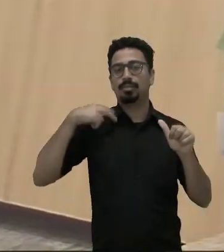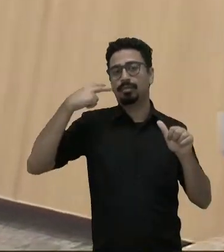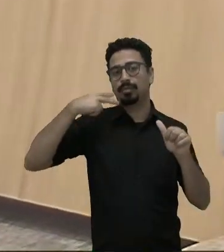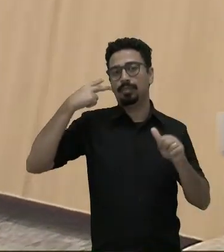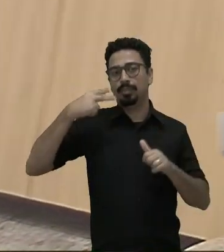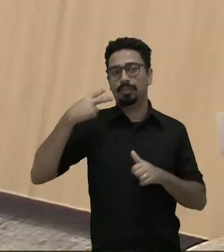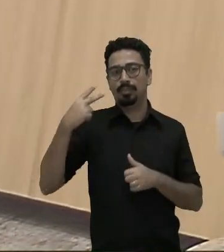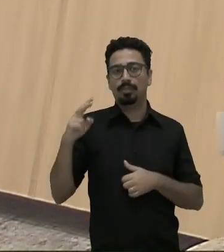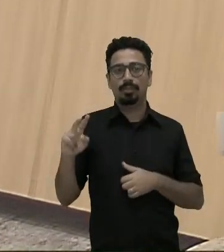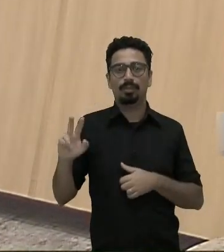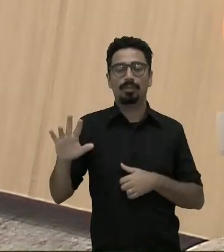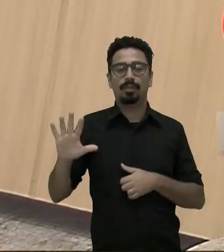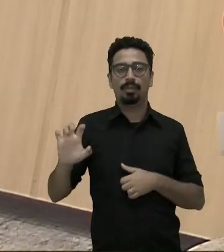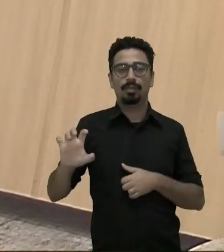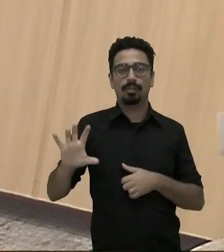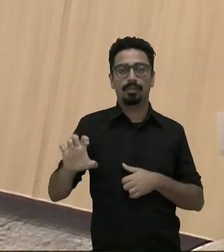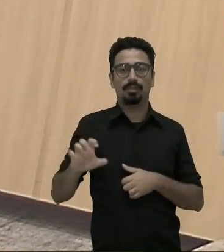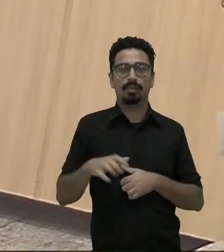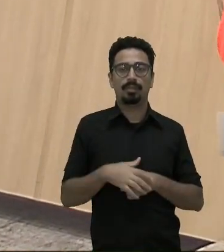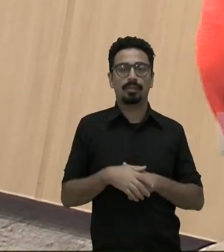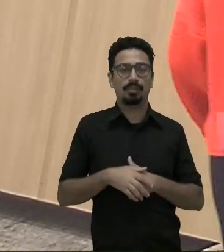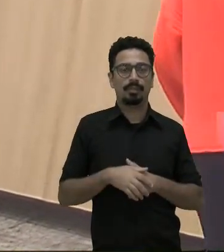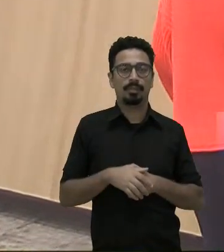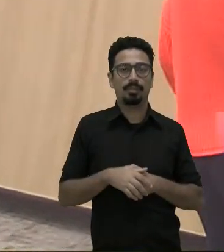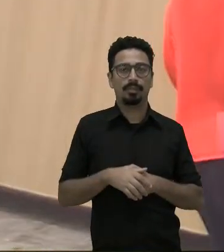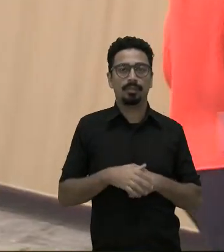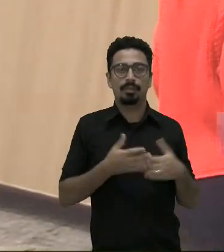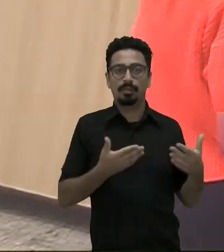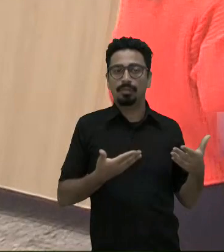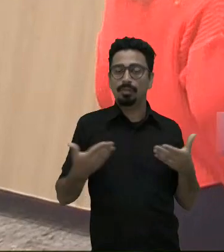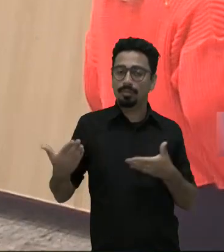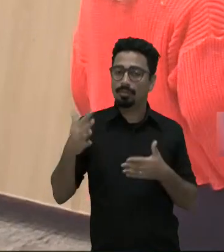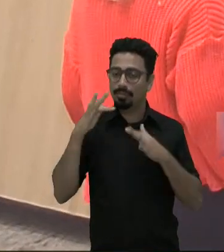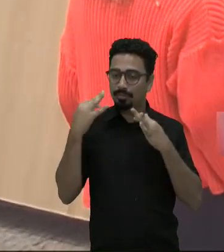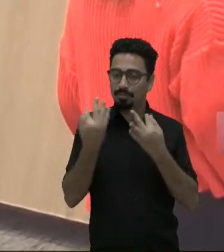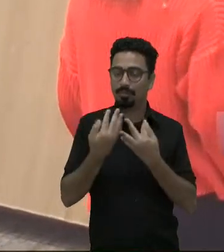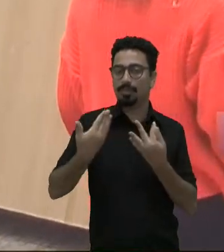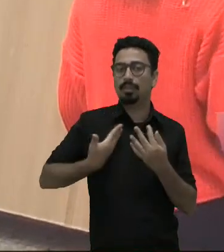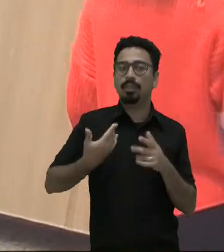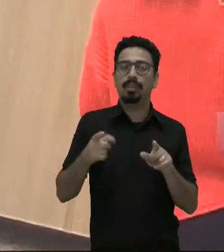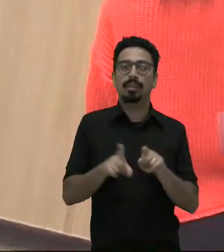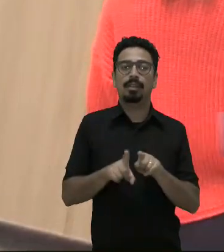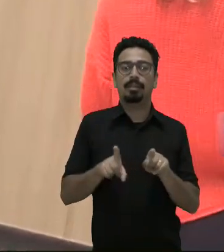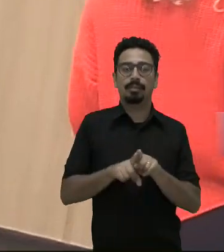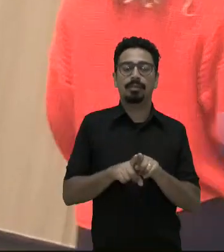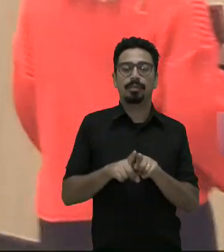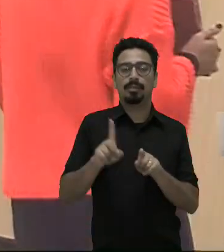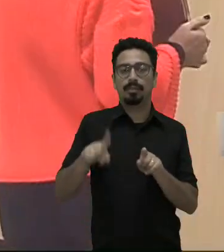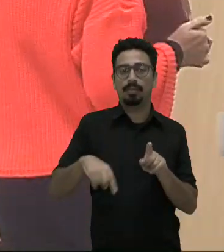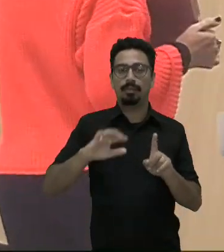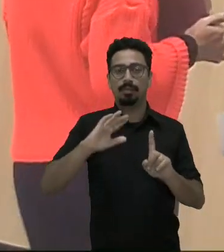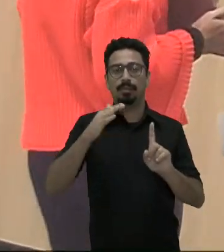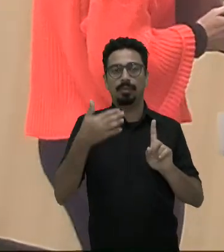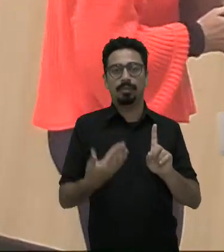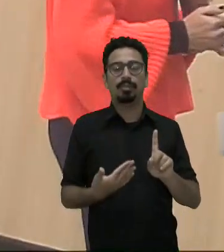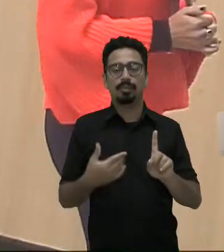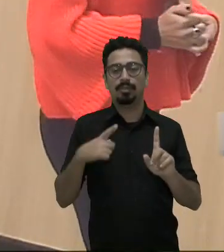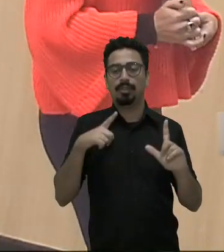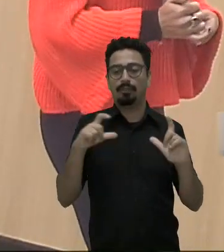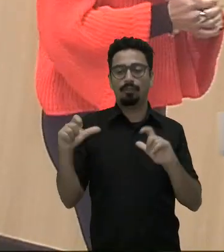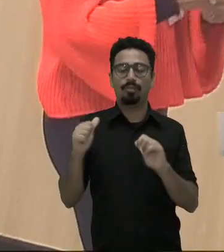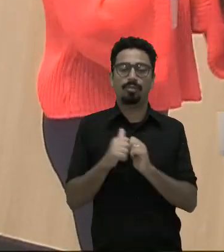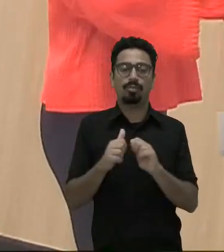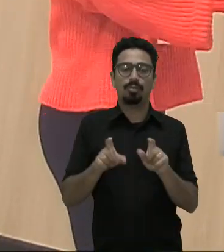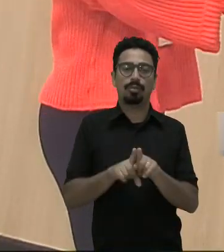Douglas Carbone. E já aproveitamos aqui para convidar os familiares e os amigos da homenageada para que possam vir fazer uma foto com ela.